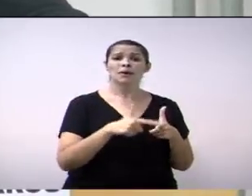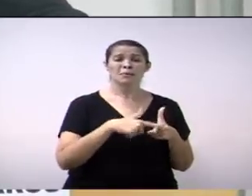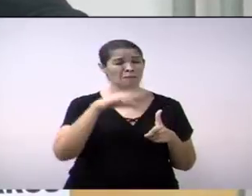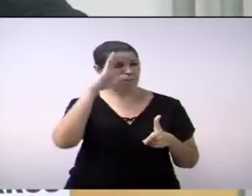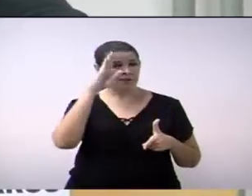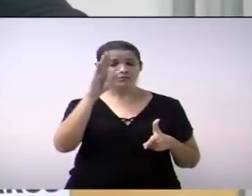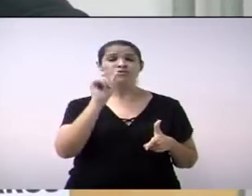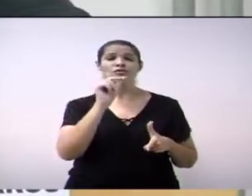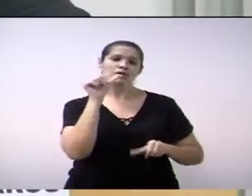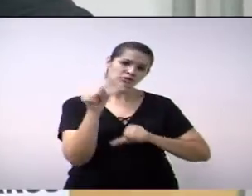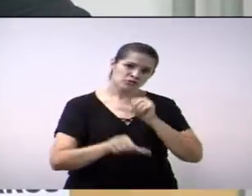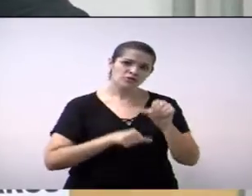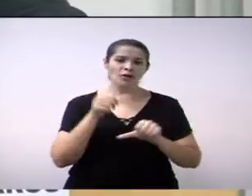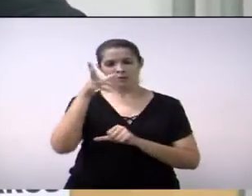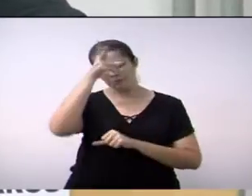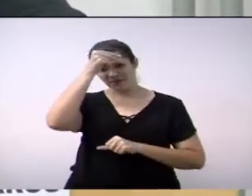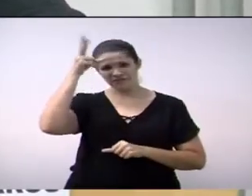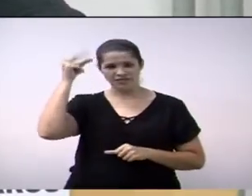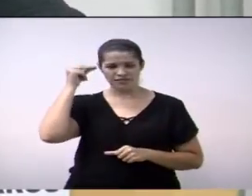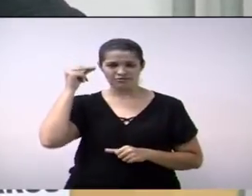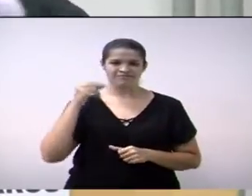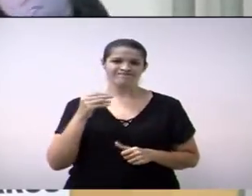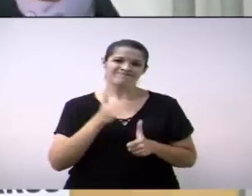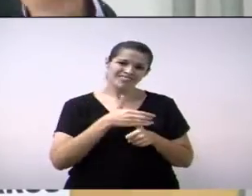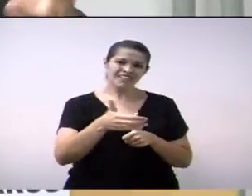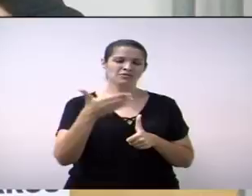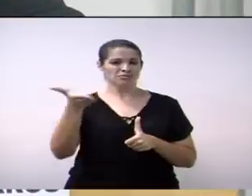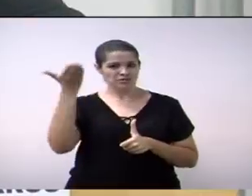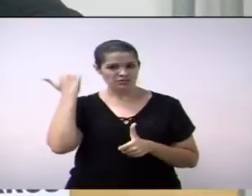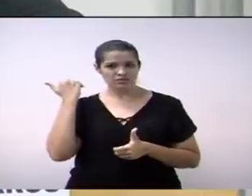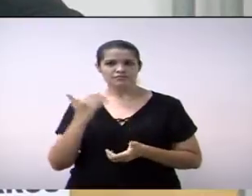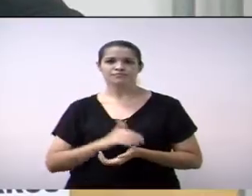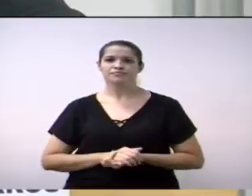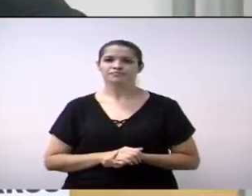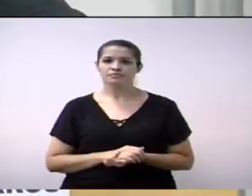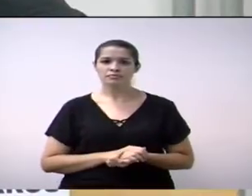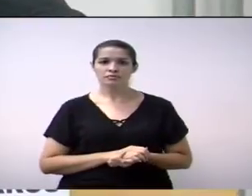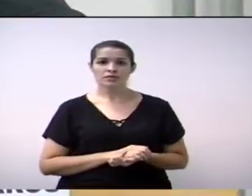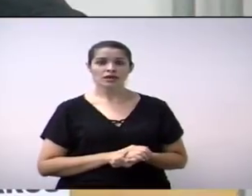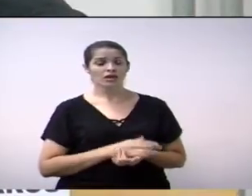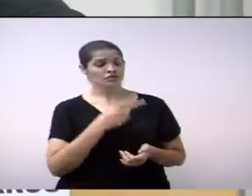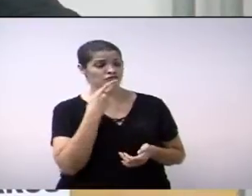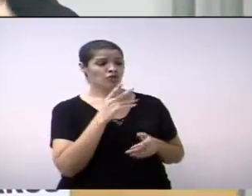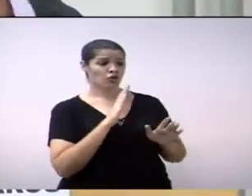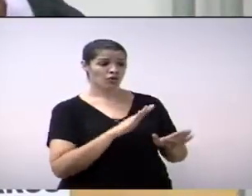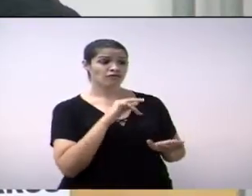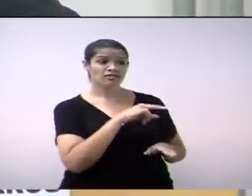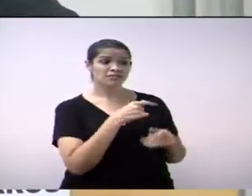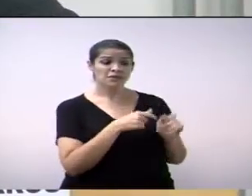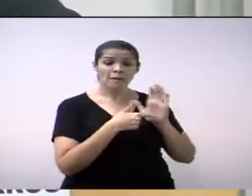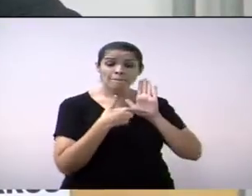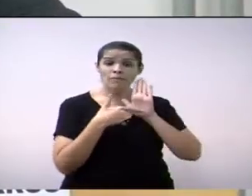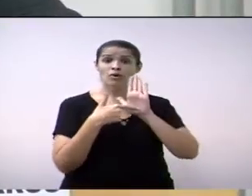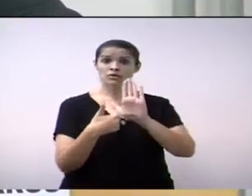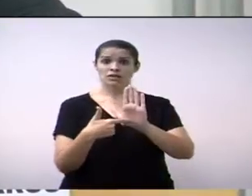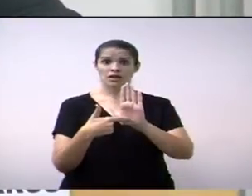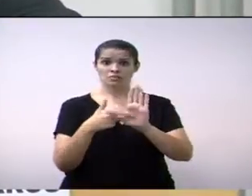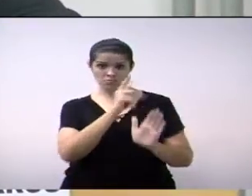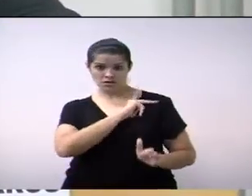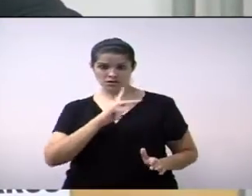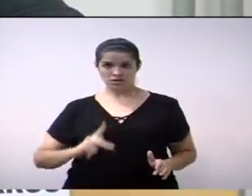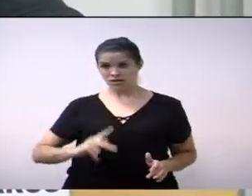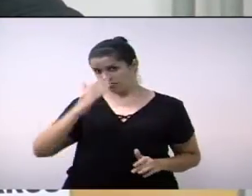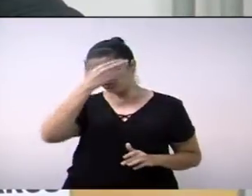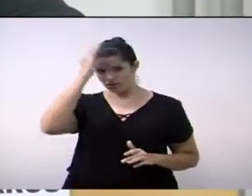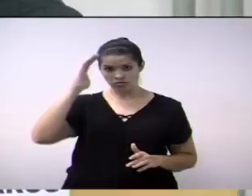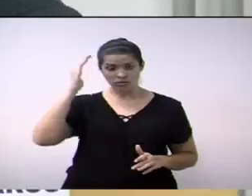interesse. Eu falei: mas como mostrar interesse? Aí ele deu diversos documentos que nós trouxemos para Paulínia,